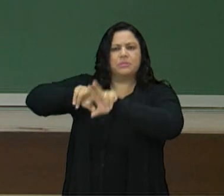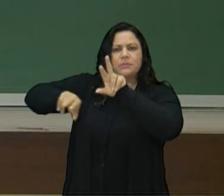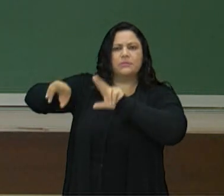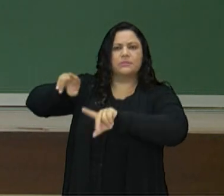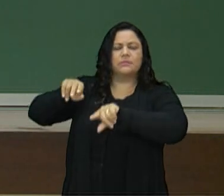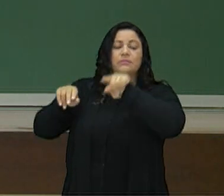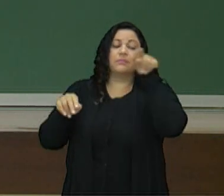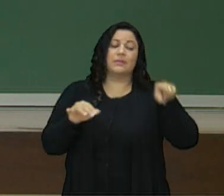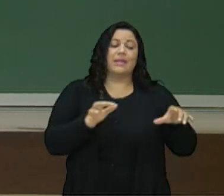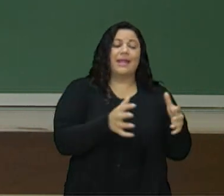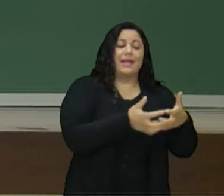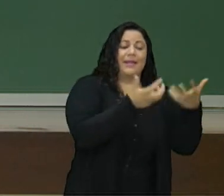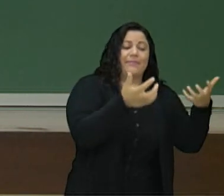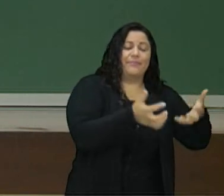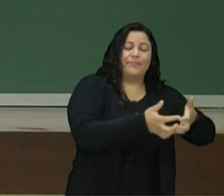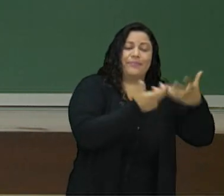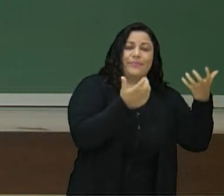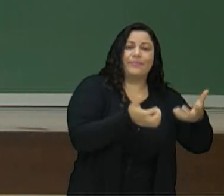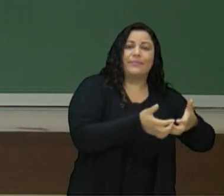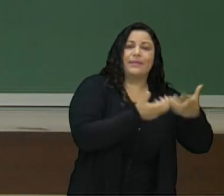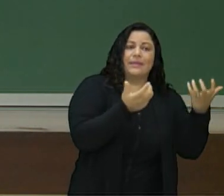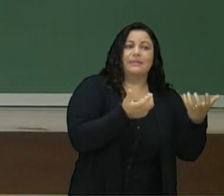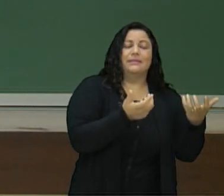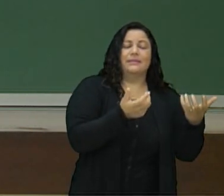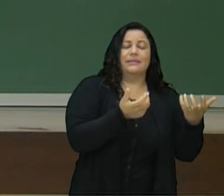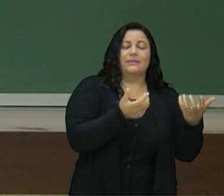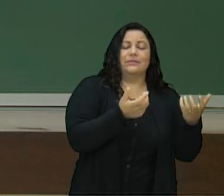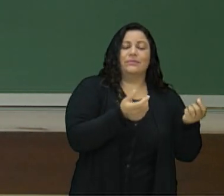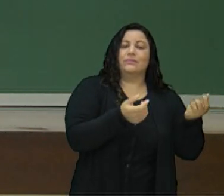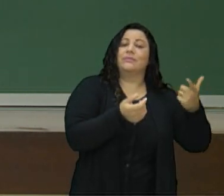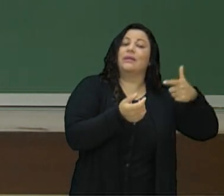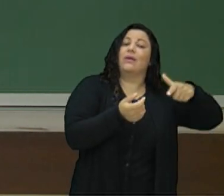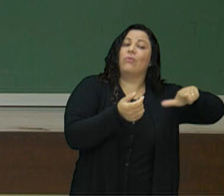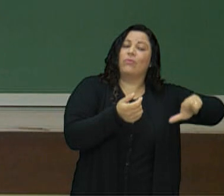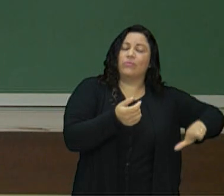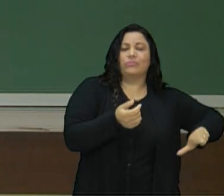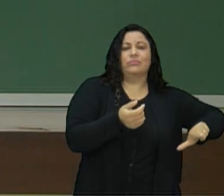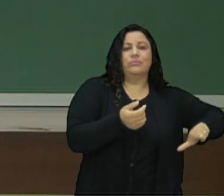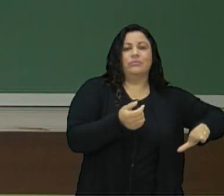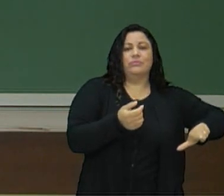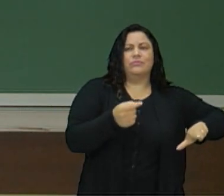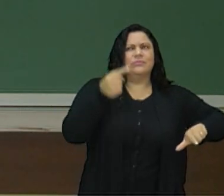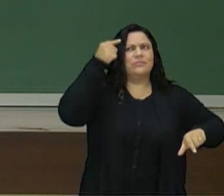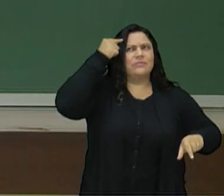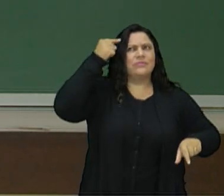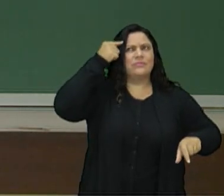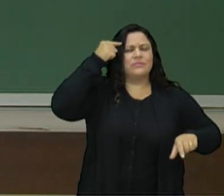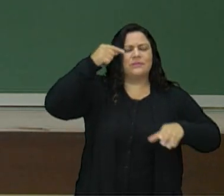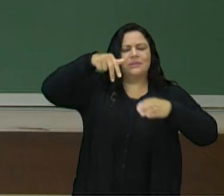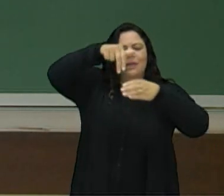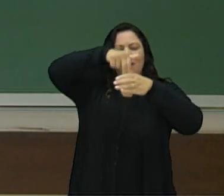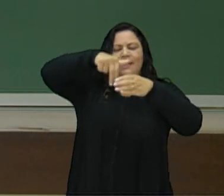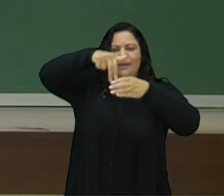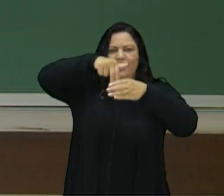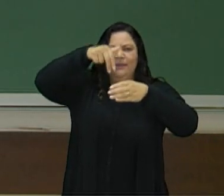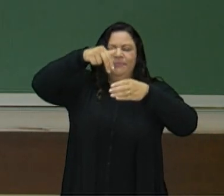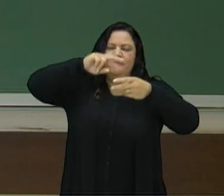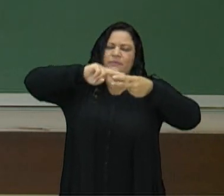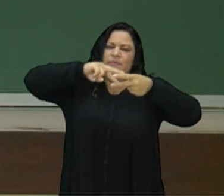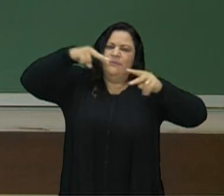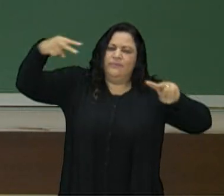essa movimentação quem faz é o citoesqueleto. Então, quando a gente pensa em núcleo e DNA, são duas